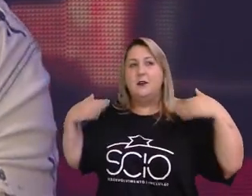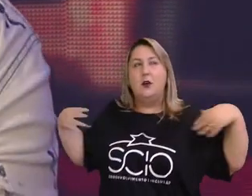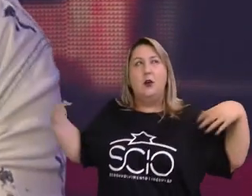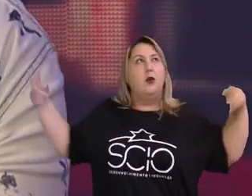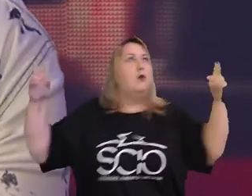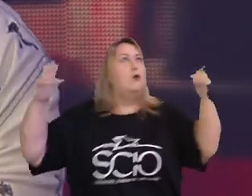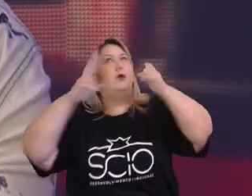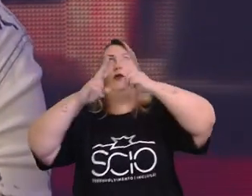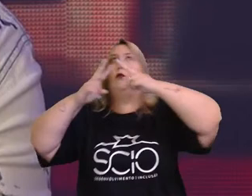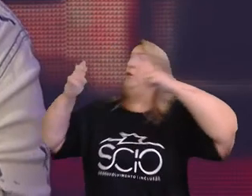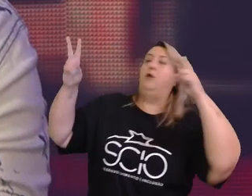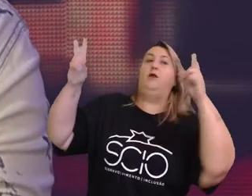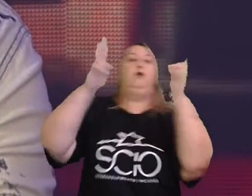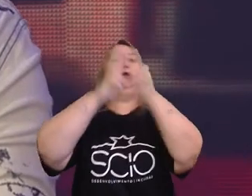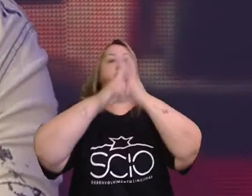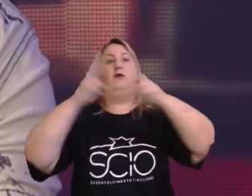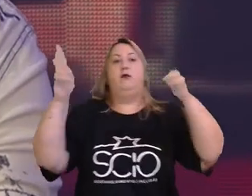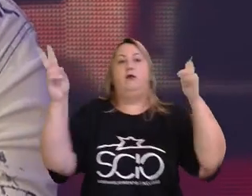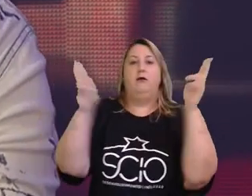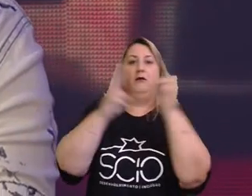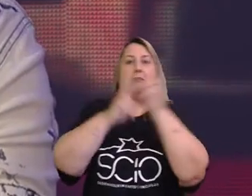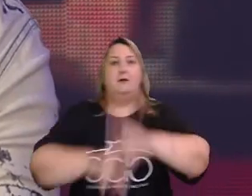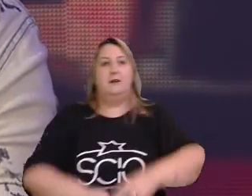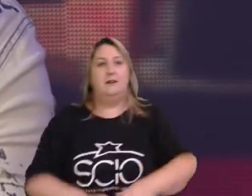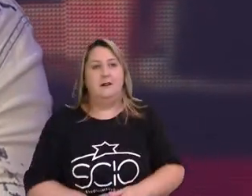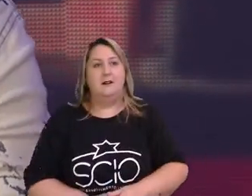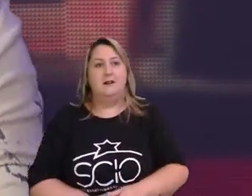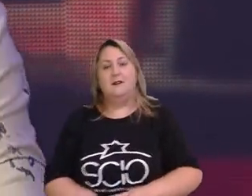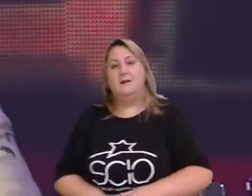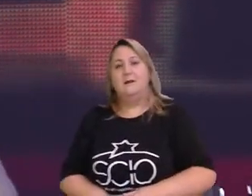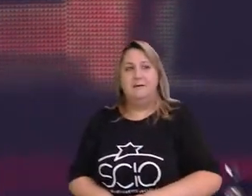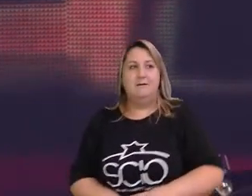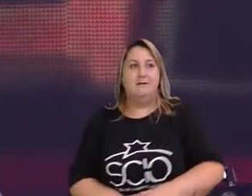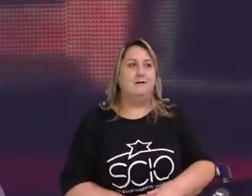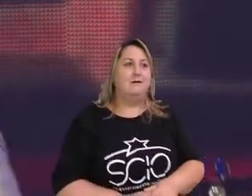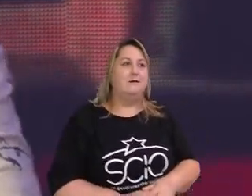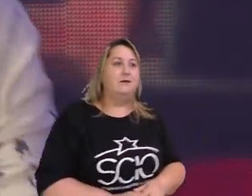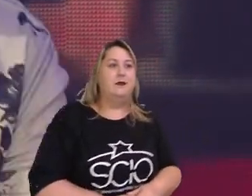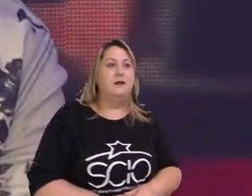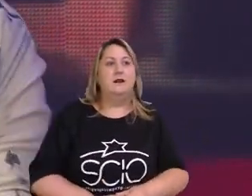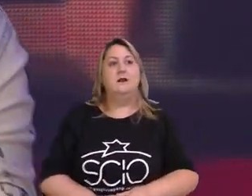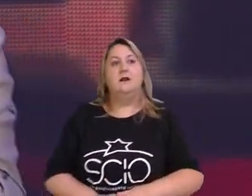Cabelos compridos a rolar no vento.